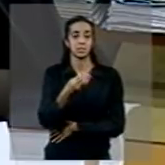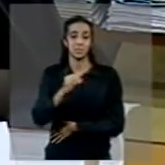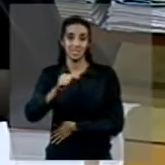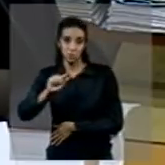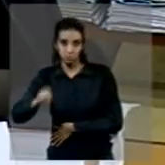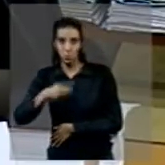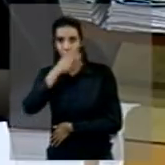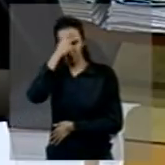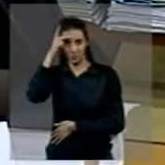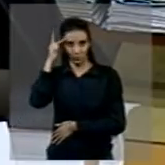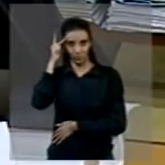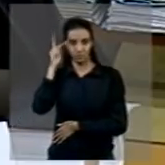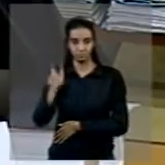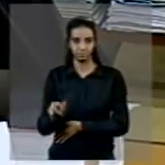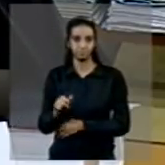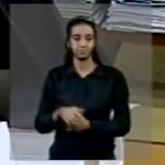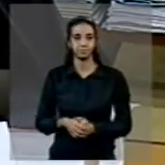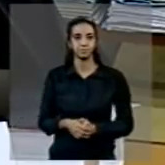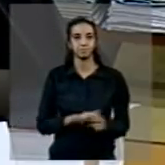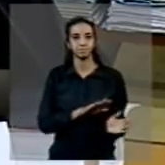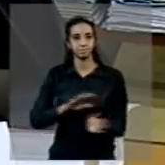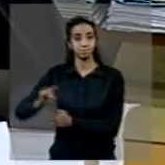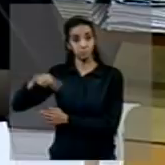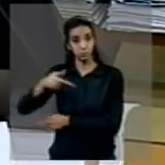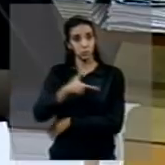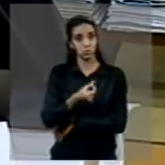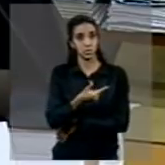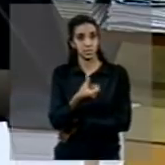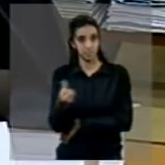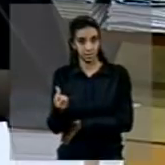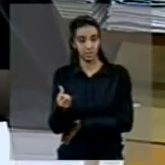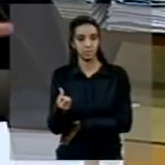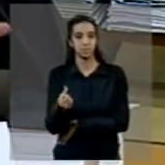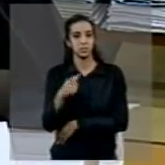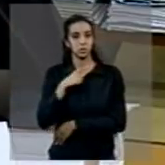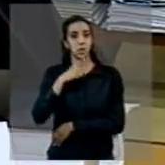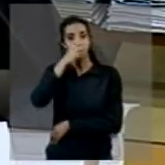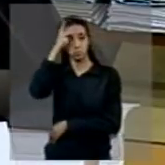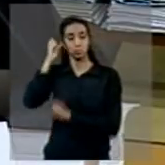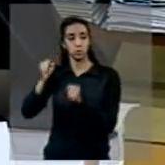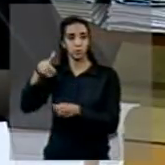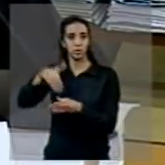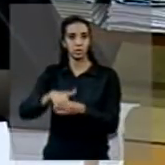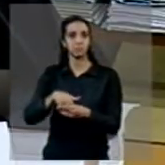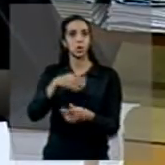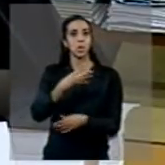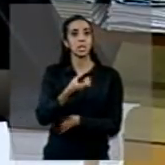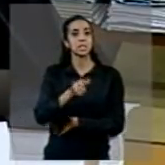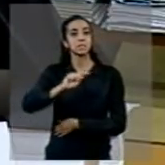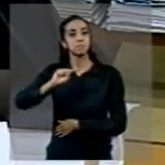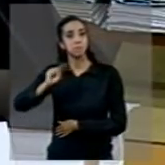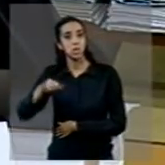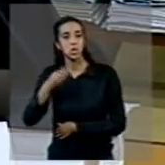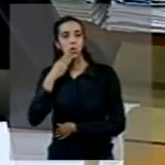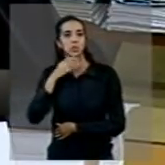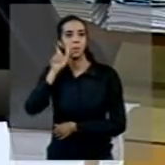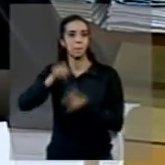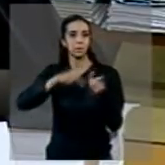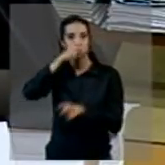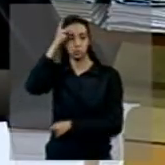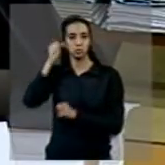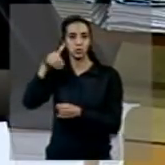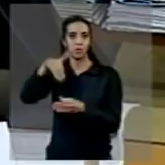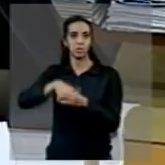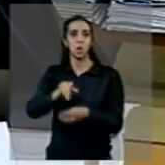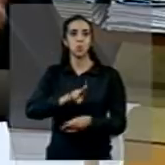eleitores. Nas eleições de 2016, estavam aptos a votar mais de 46 mil milhões de eleitores por meio